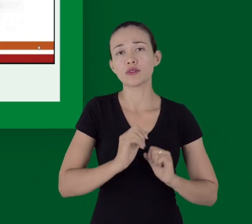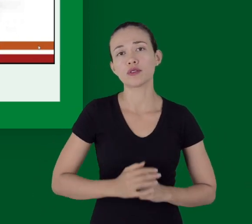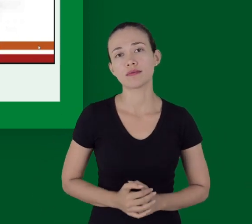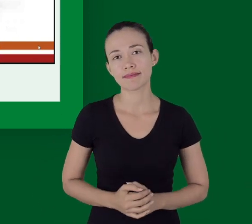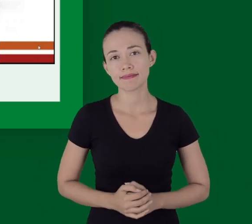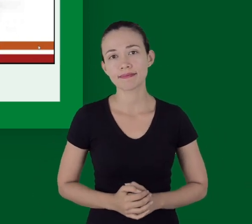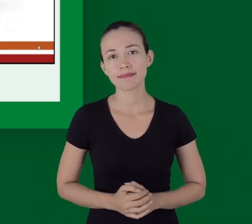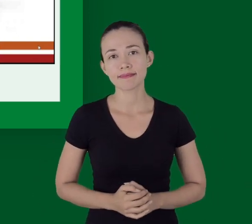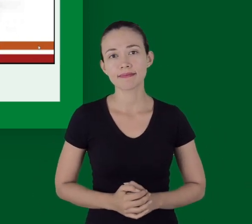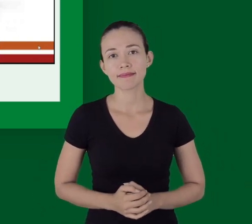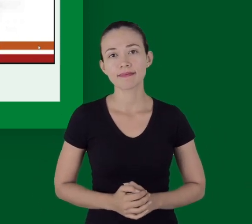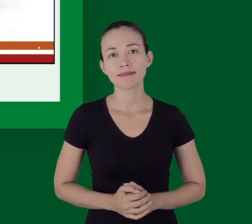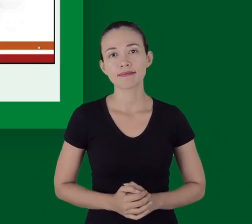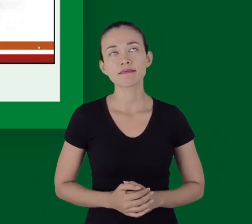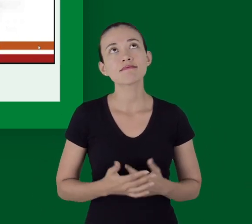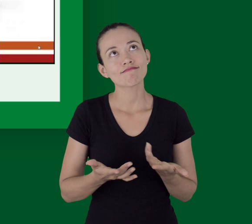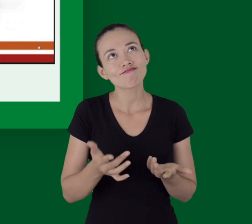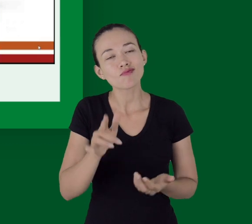pode